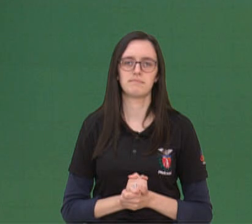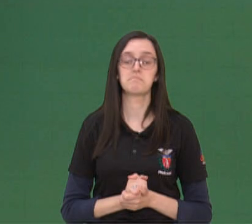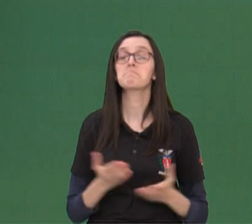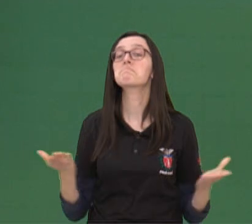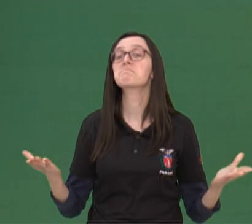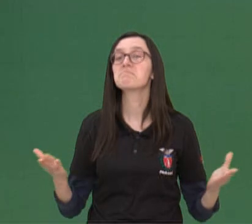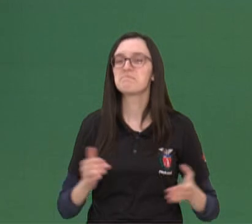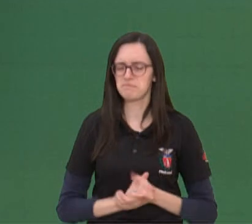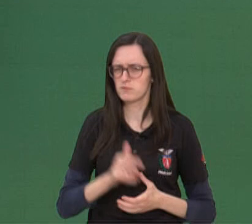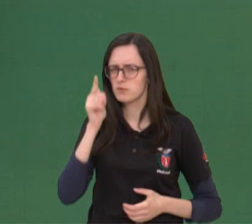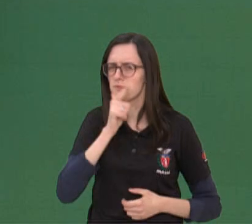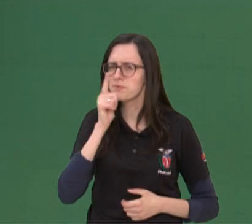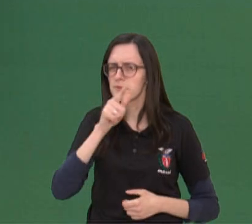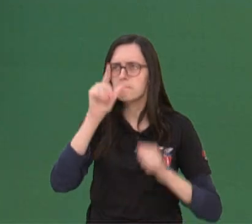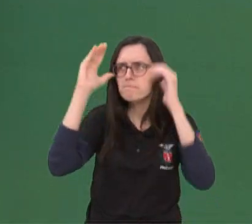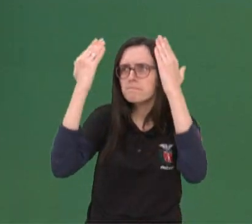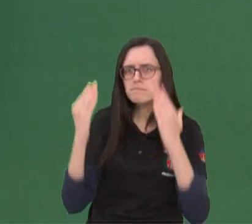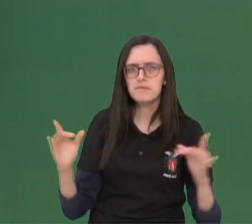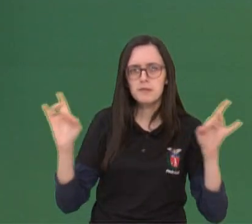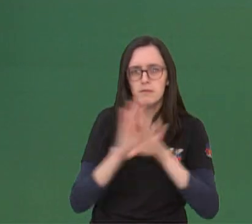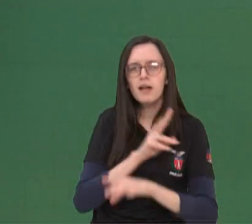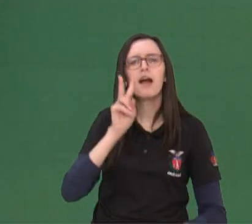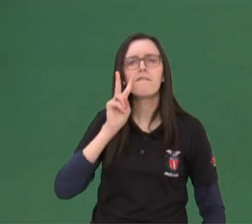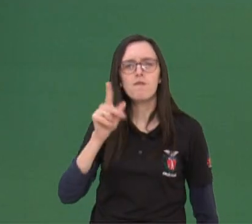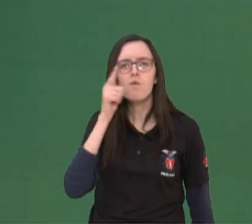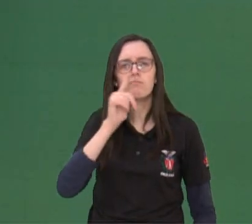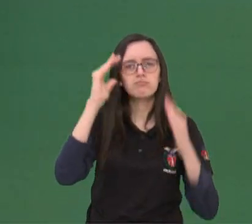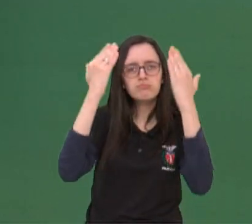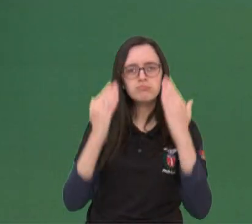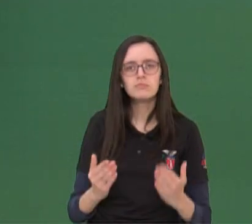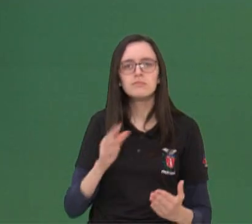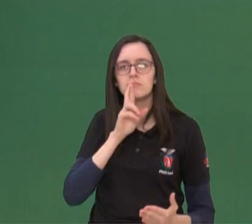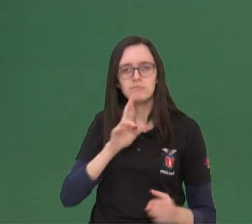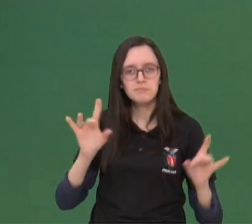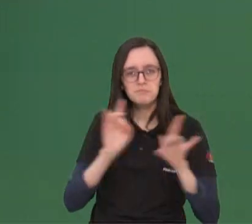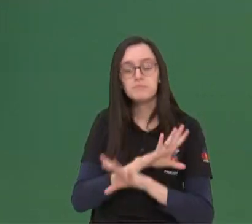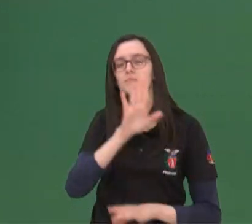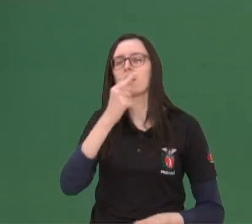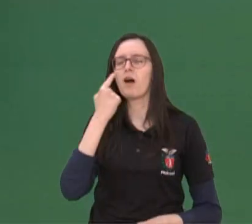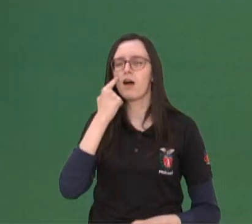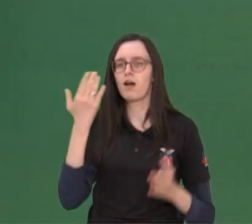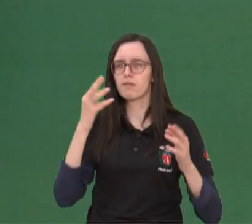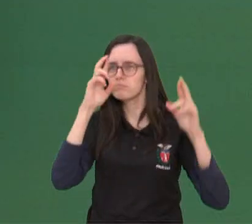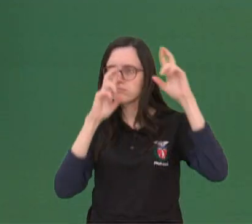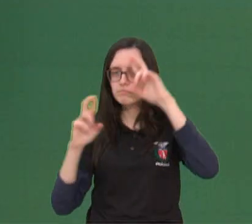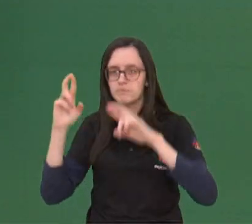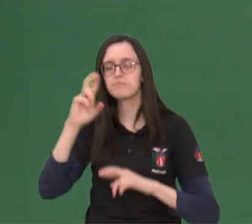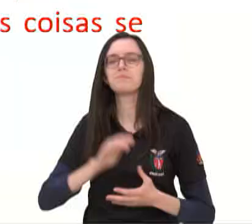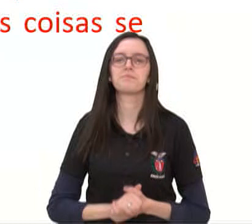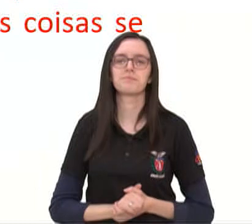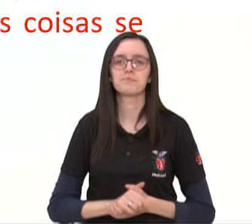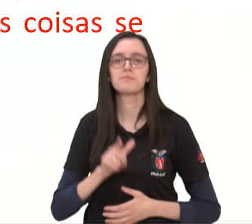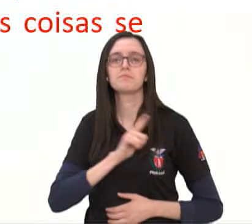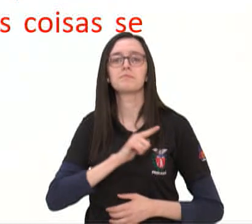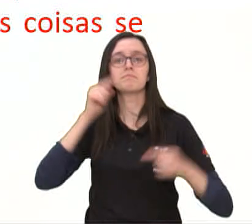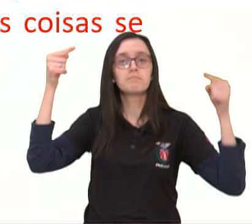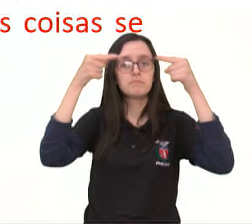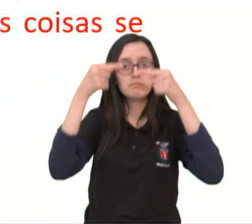E aí, conseguiram analisar? Conseguiram chegar a um resultado? Vamos observar? A alternativa